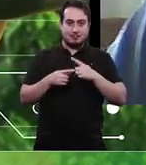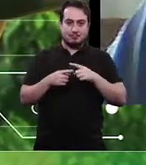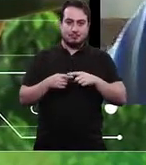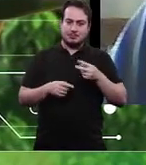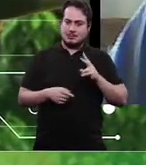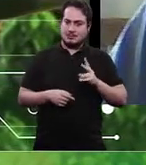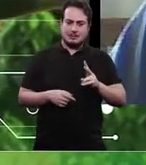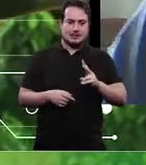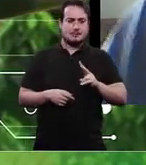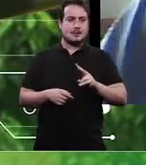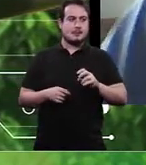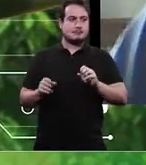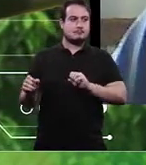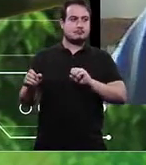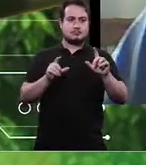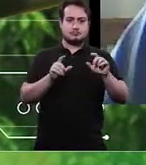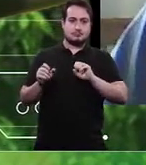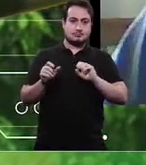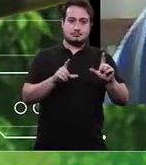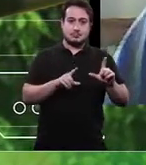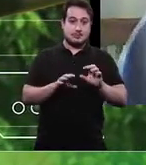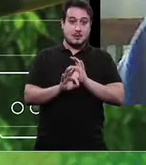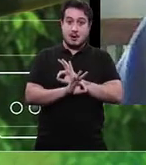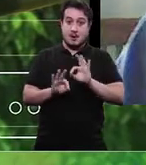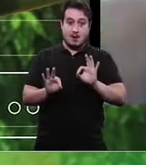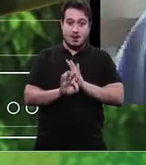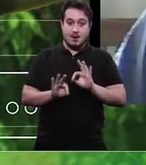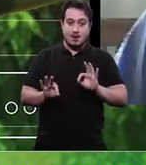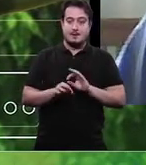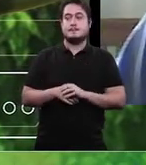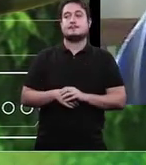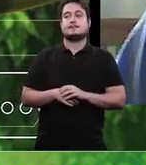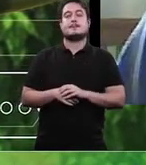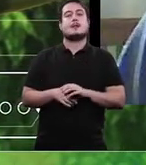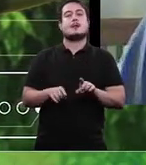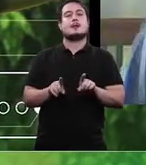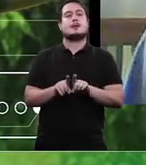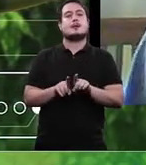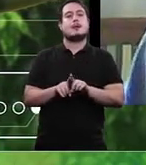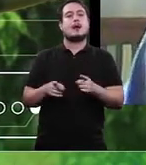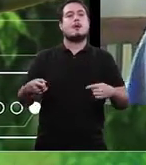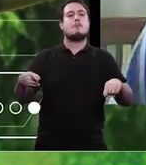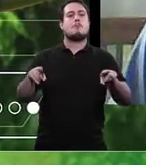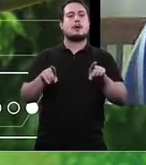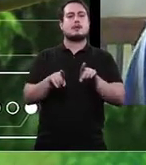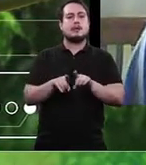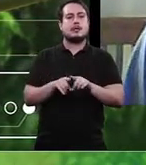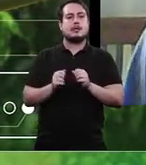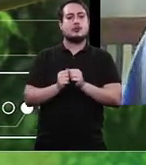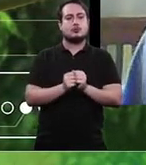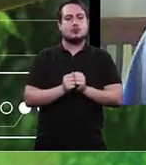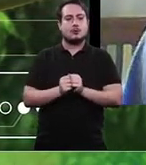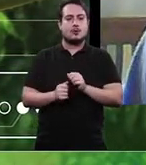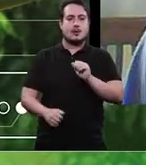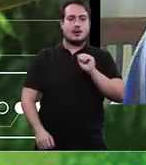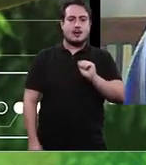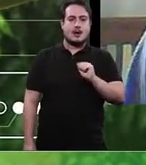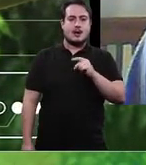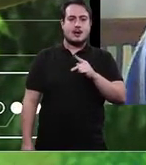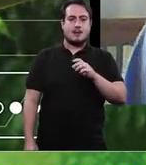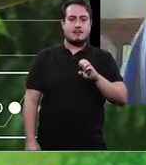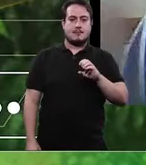de alto nível, então você não consegue ficar mais surpreso. As parcerias que a gente tem junto à Apex são